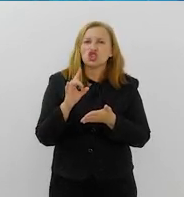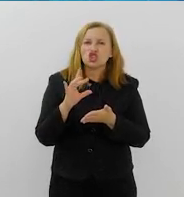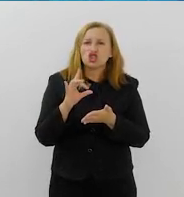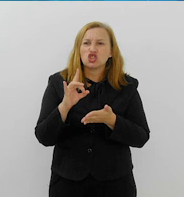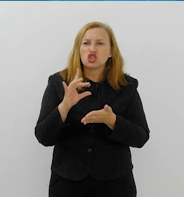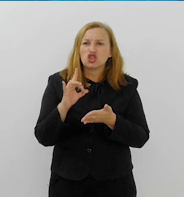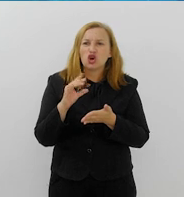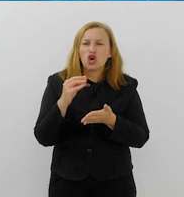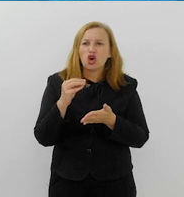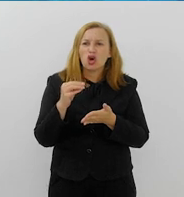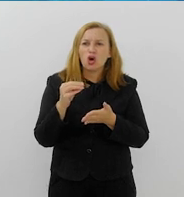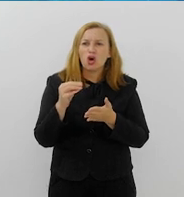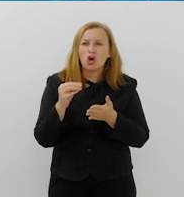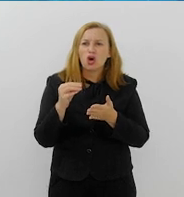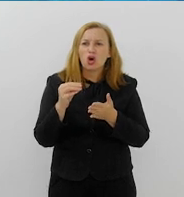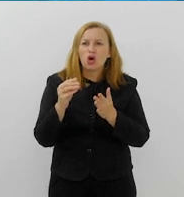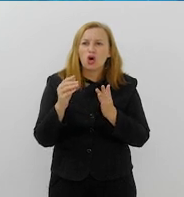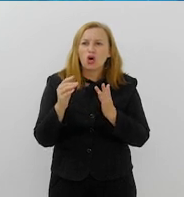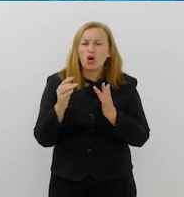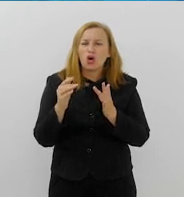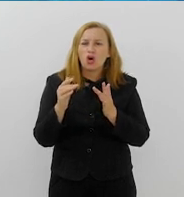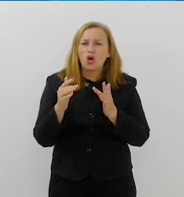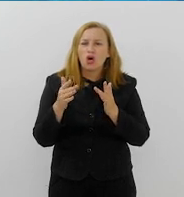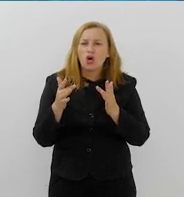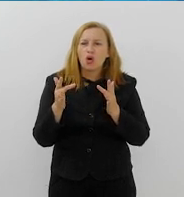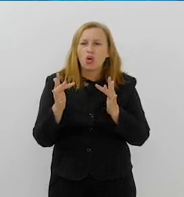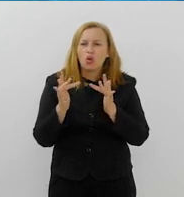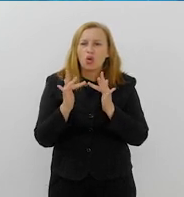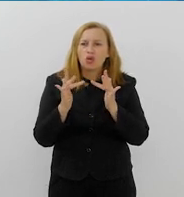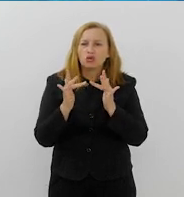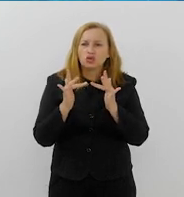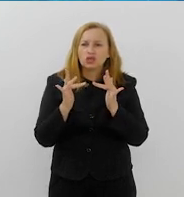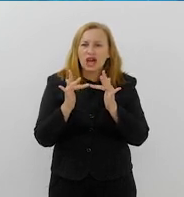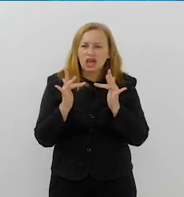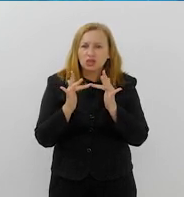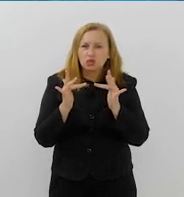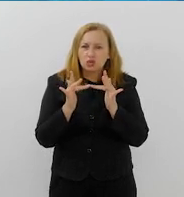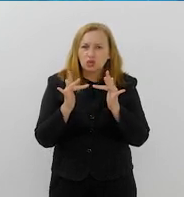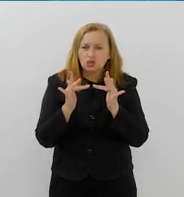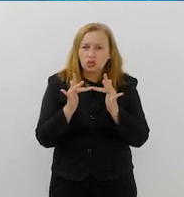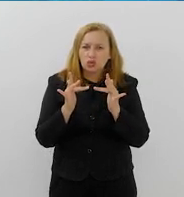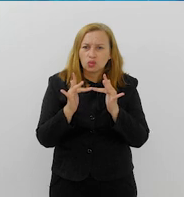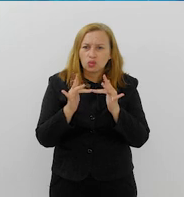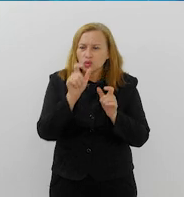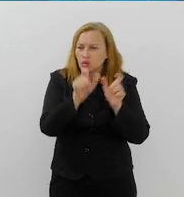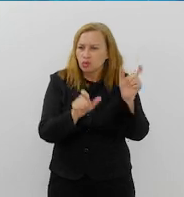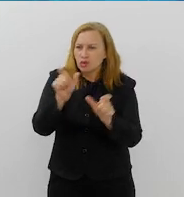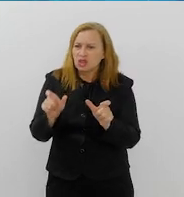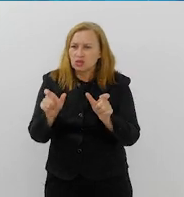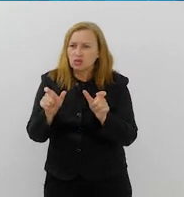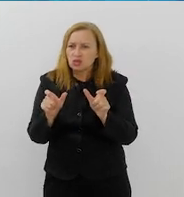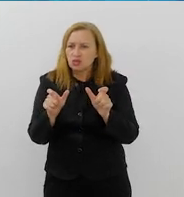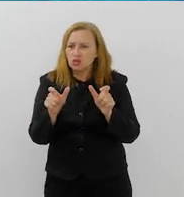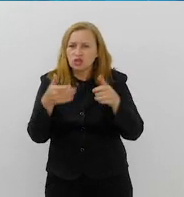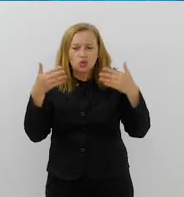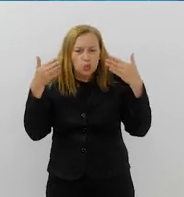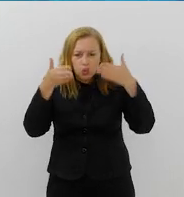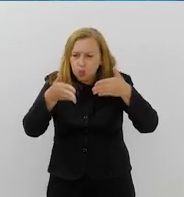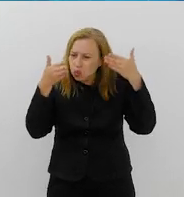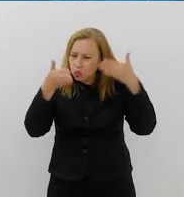apenas conviva e interaja com os iguais, com os